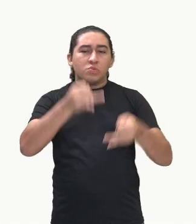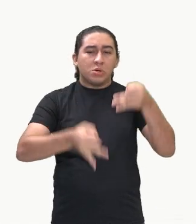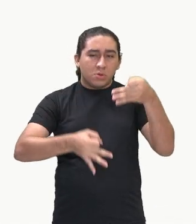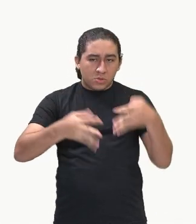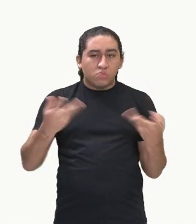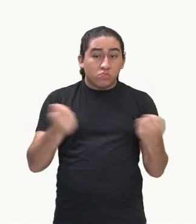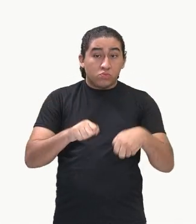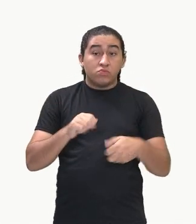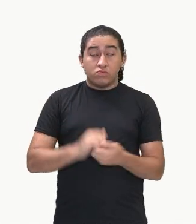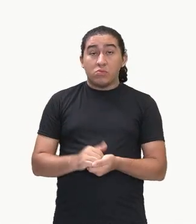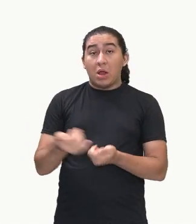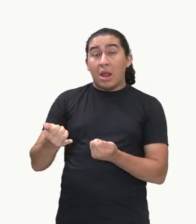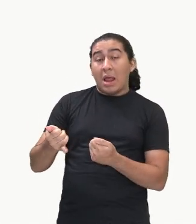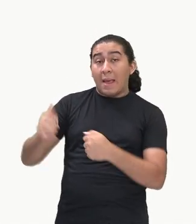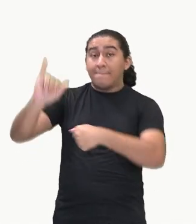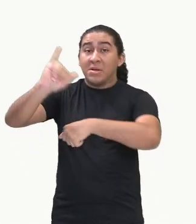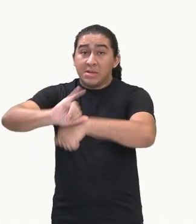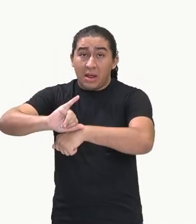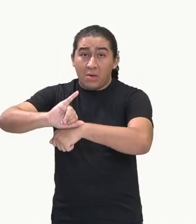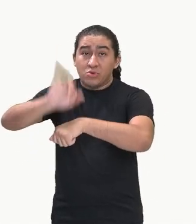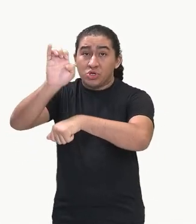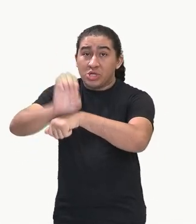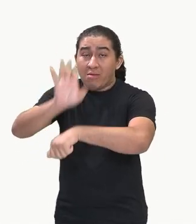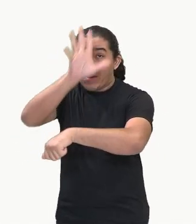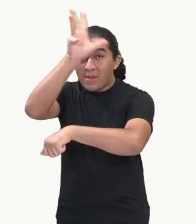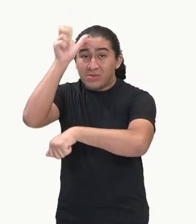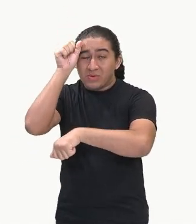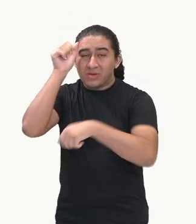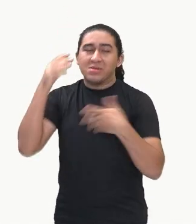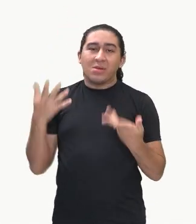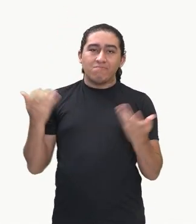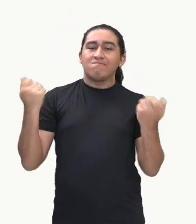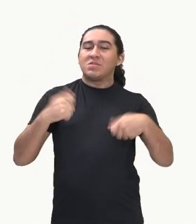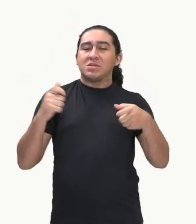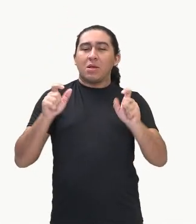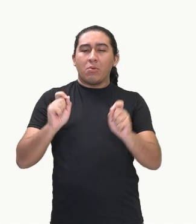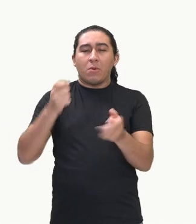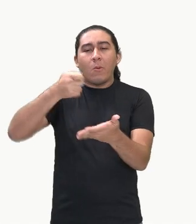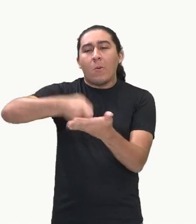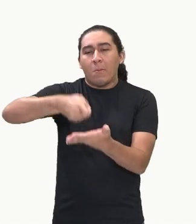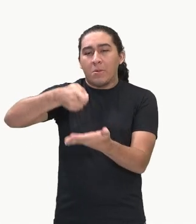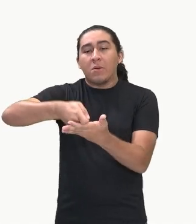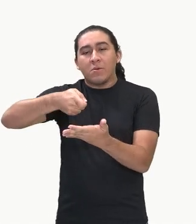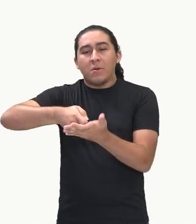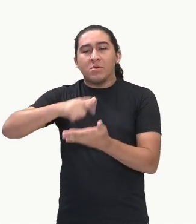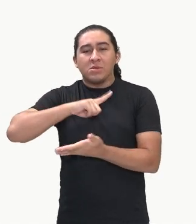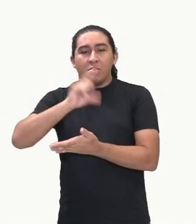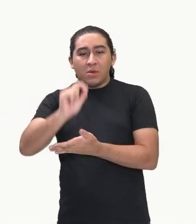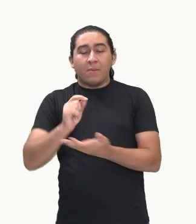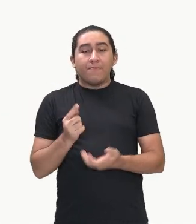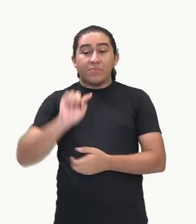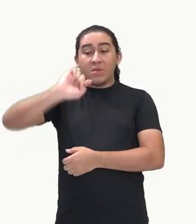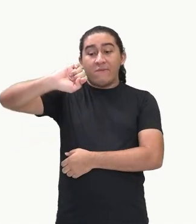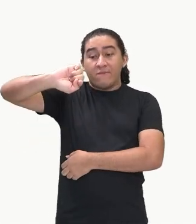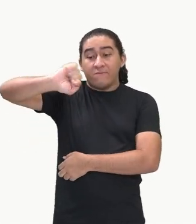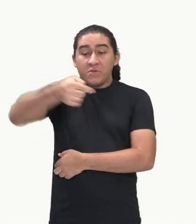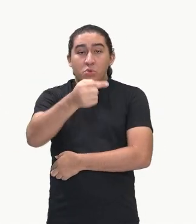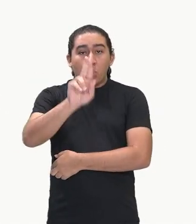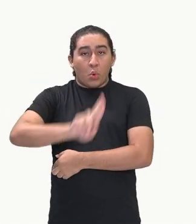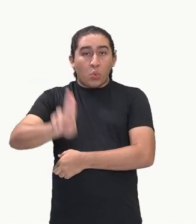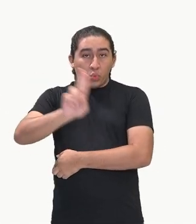A capital do Amazonas, então eu preciso, né, marcar com a